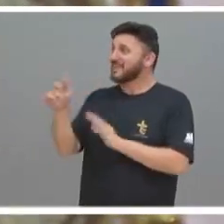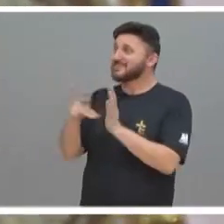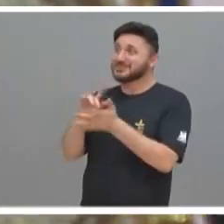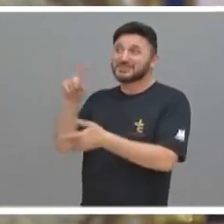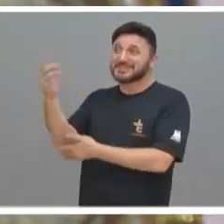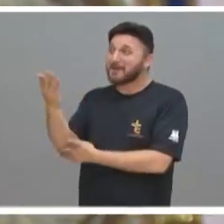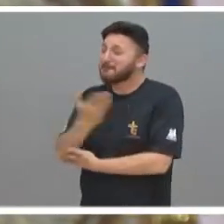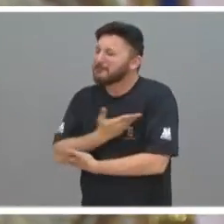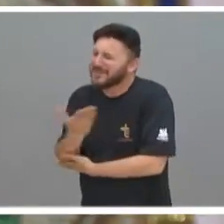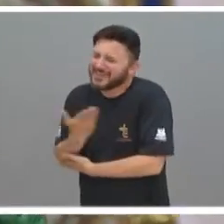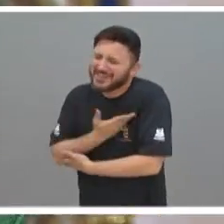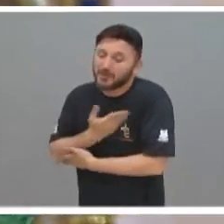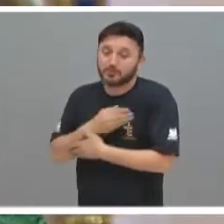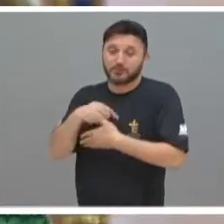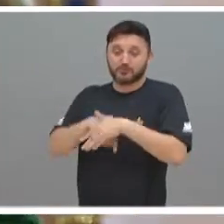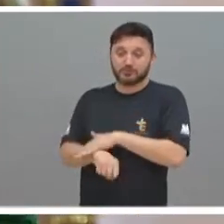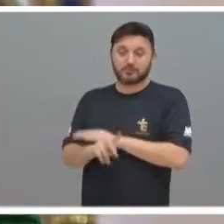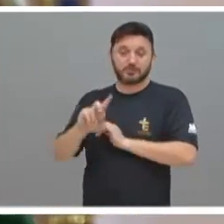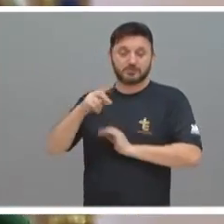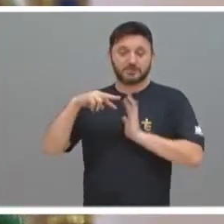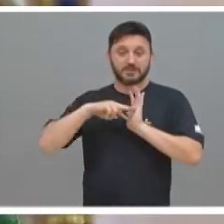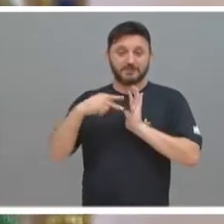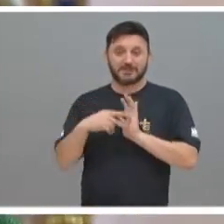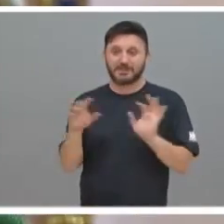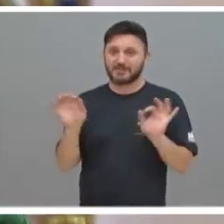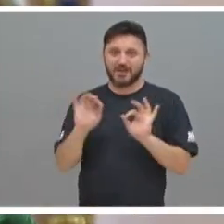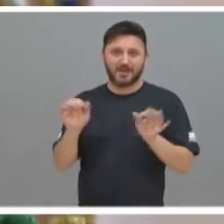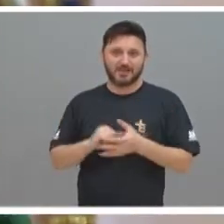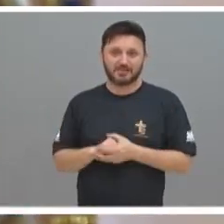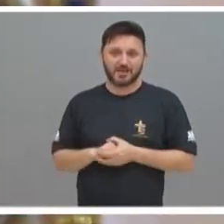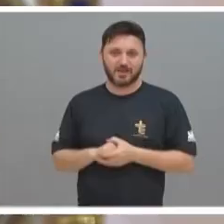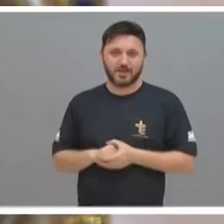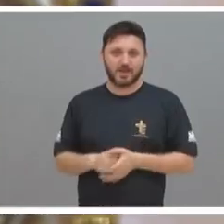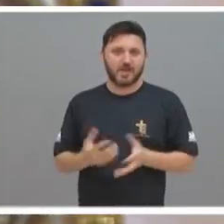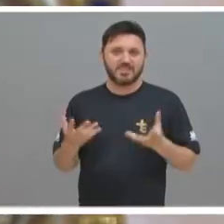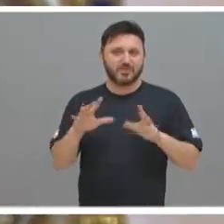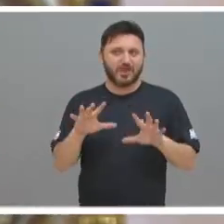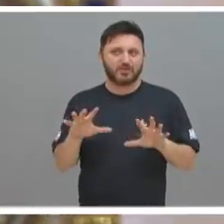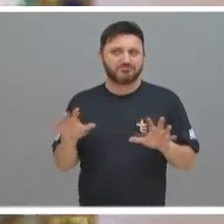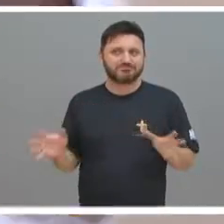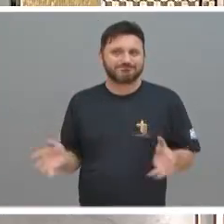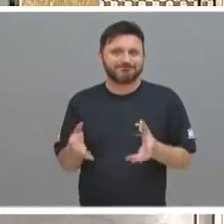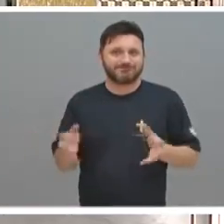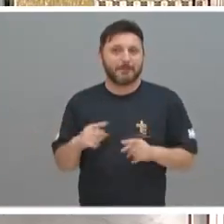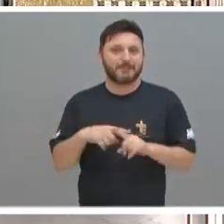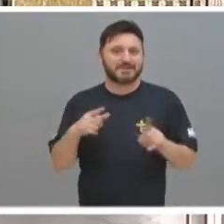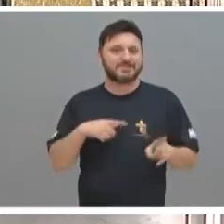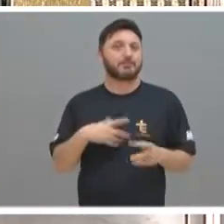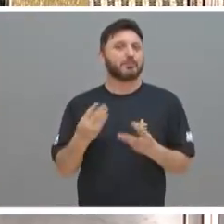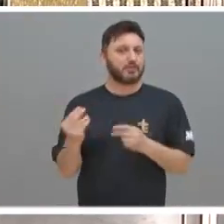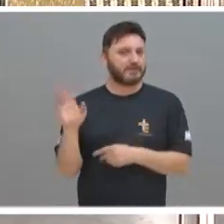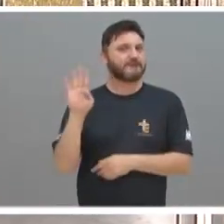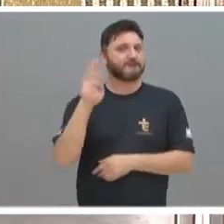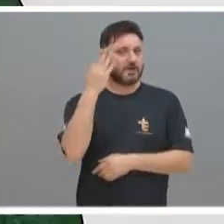cuidado, não quero ficar acendendo fogueira, mas tem muita heresia por aí.